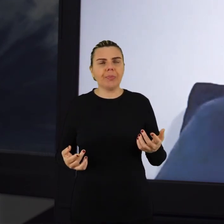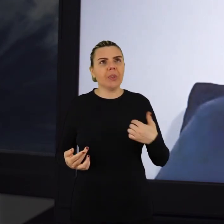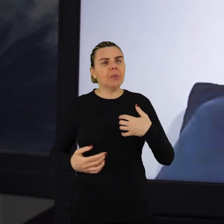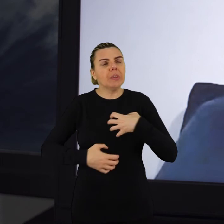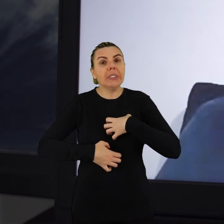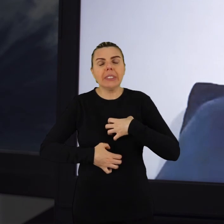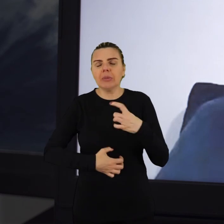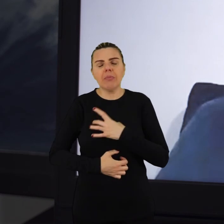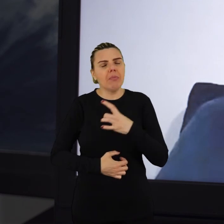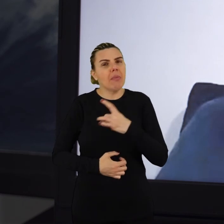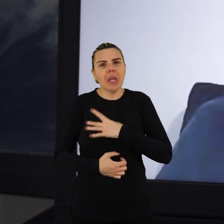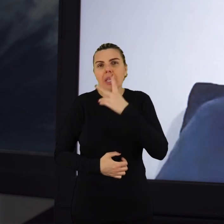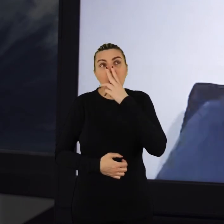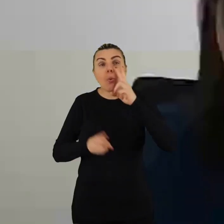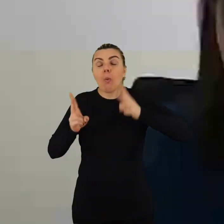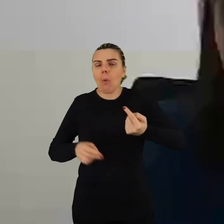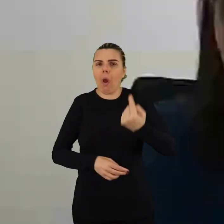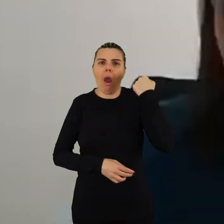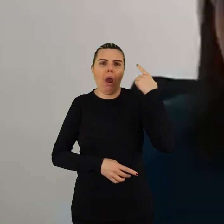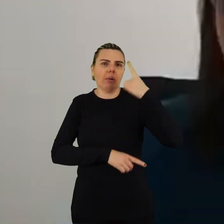aquele medo que eu senti aquele dia e